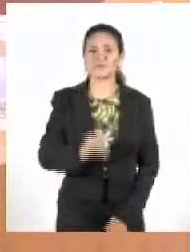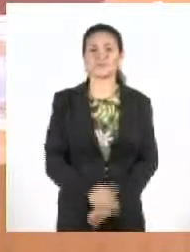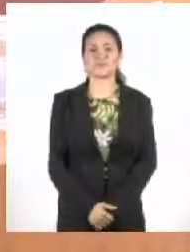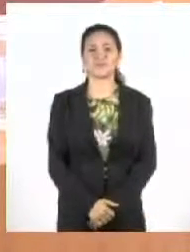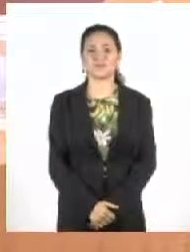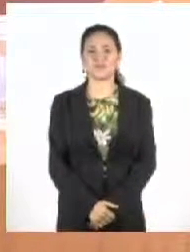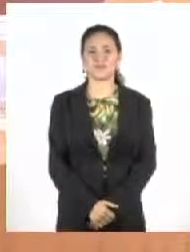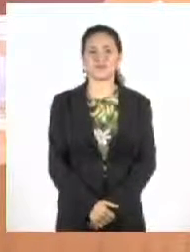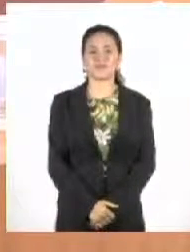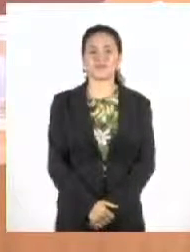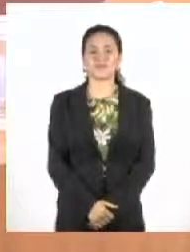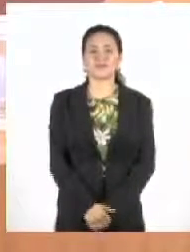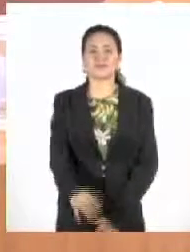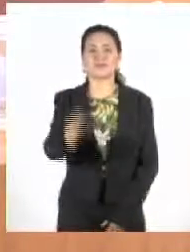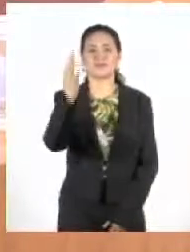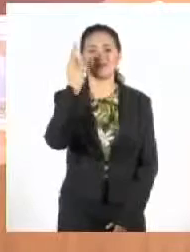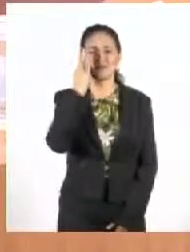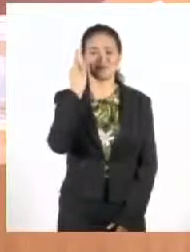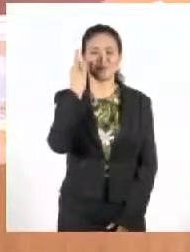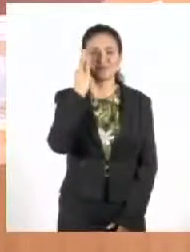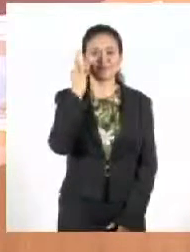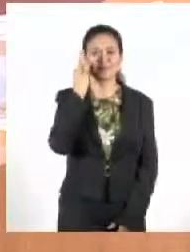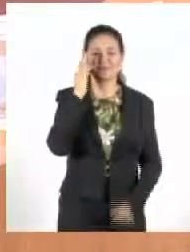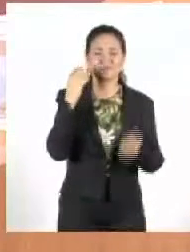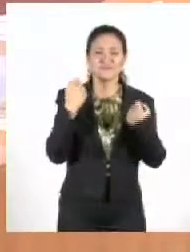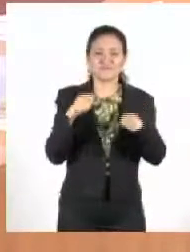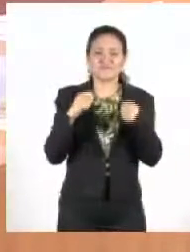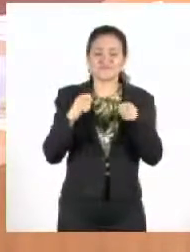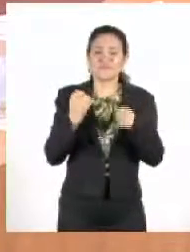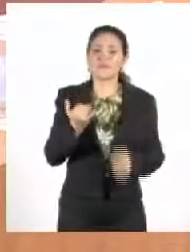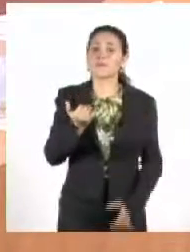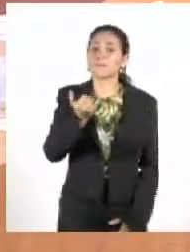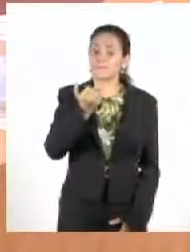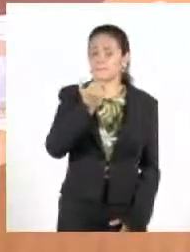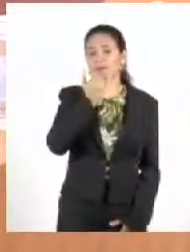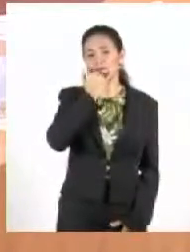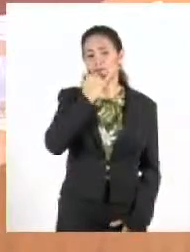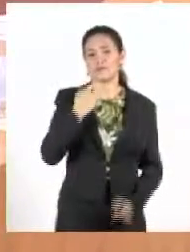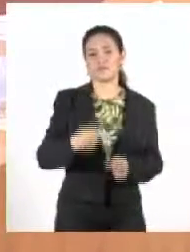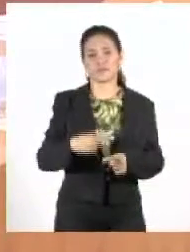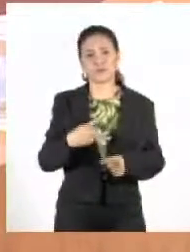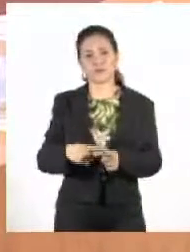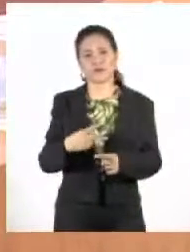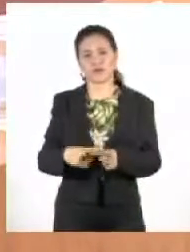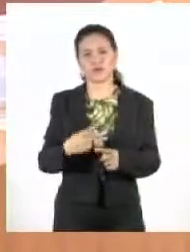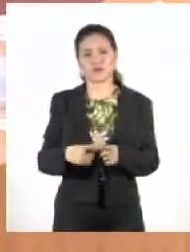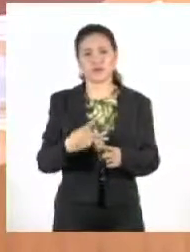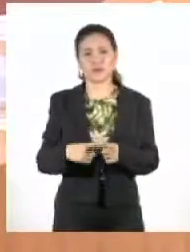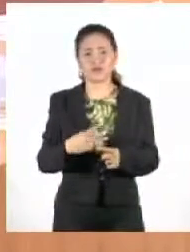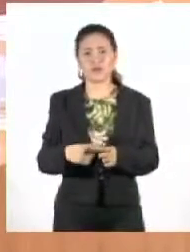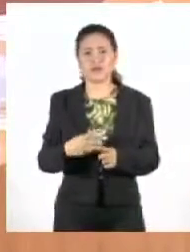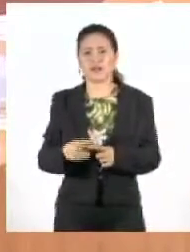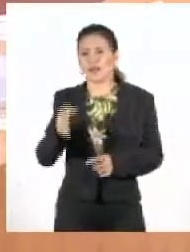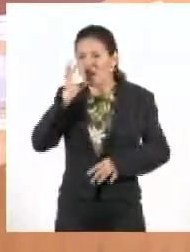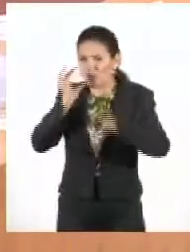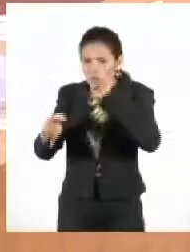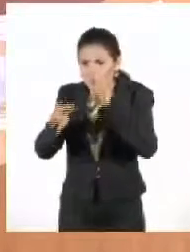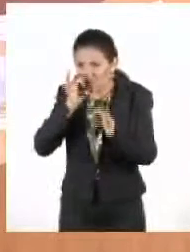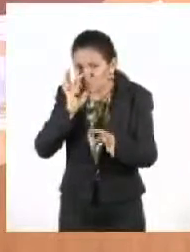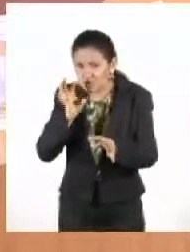E Flávio Dino precisa se desculpar por ter humilhado, por ter